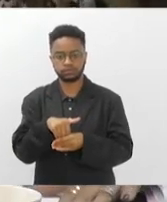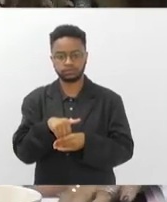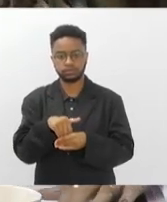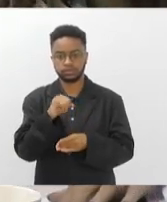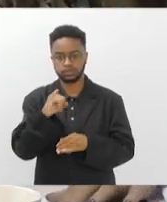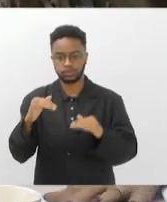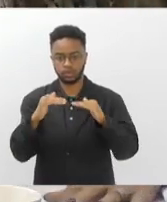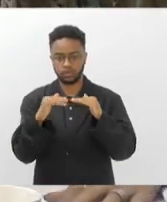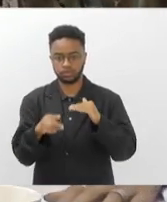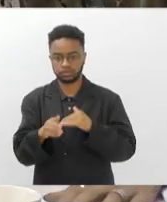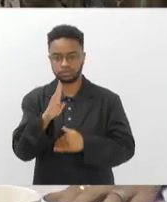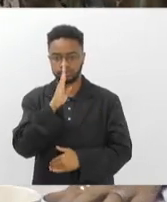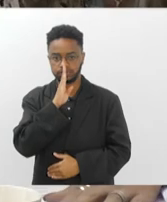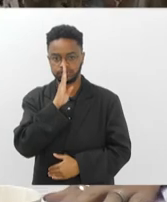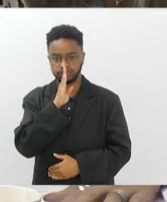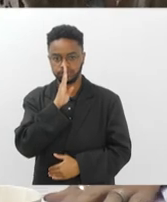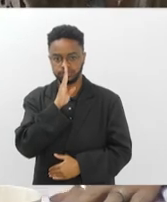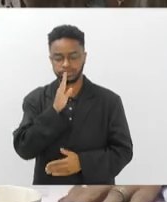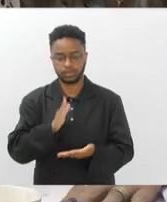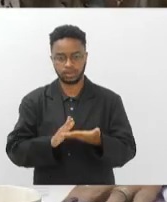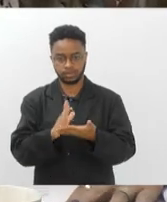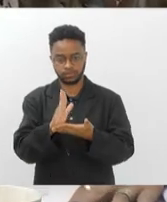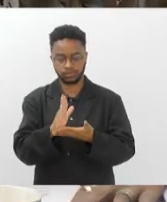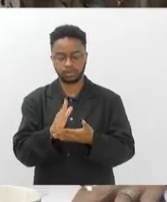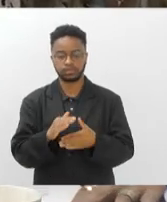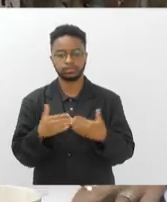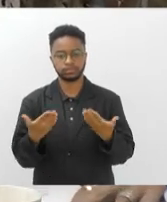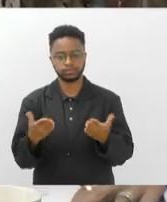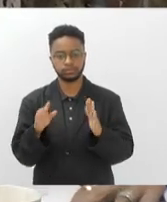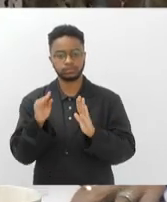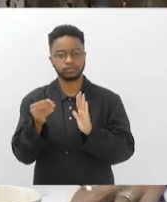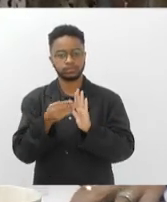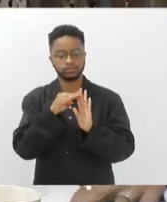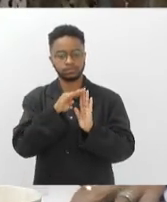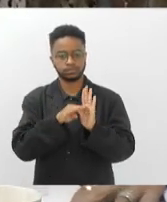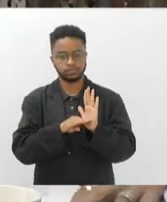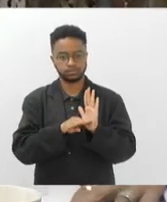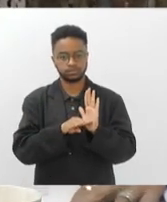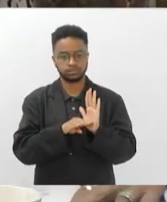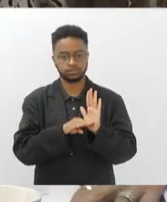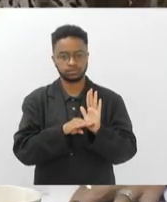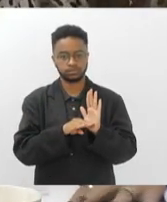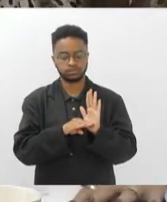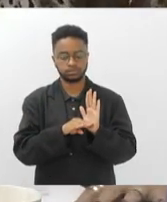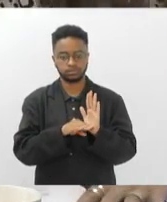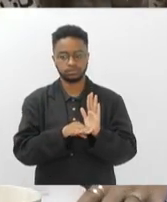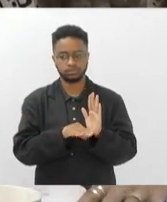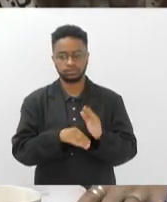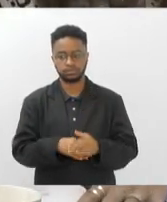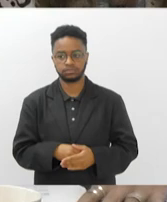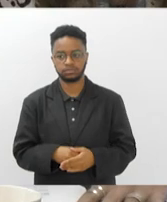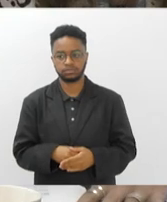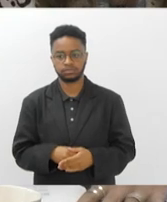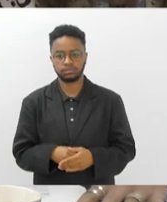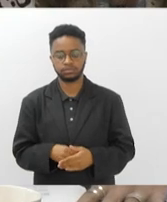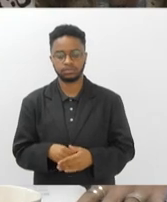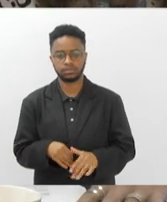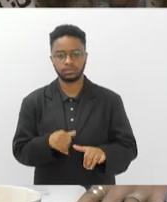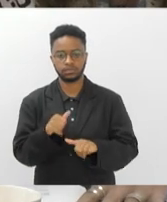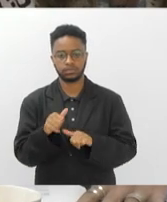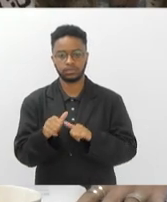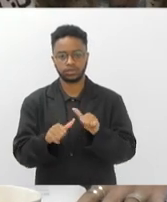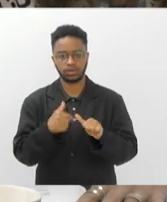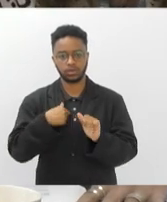Senhores que aprovam, permaneçam como estão. Aprovado. Então, chamando os trabalhos à ordem e para alterar aqui, ler